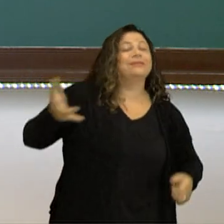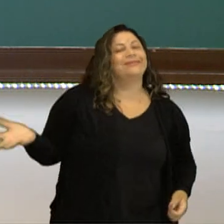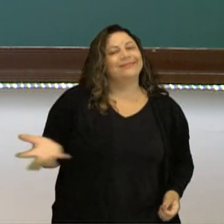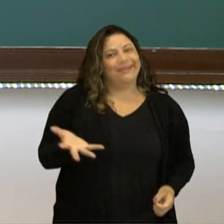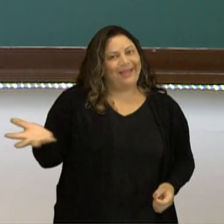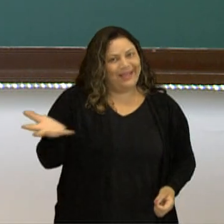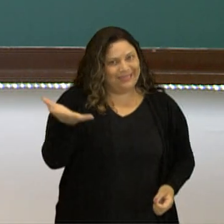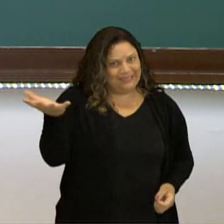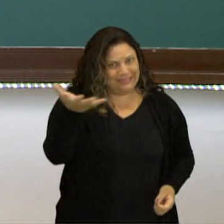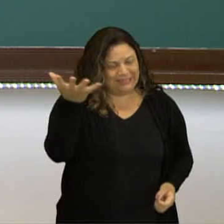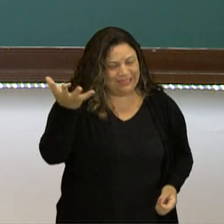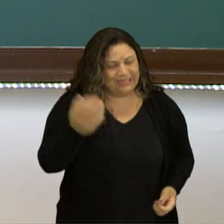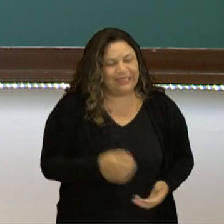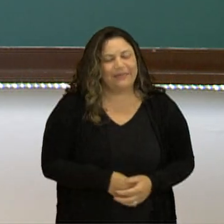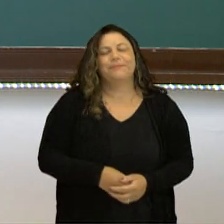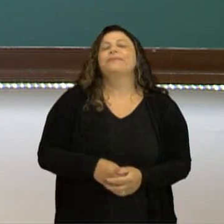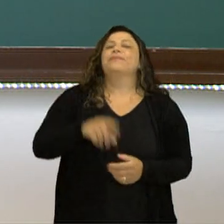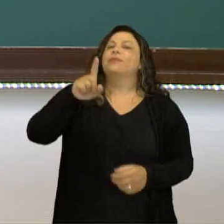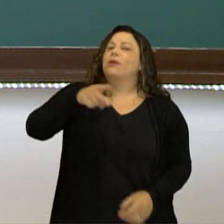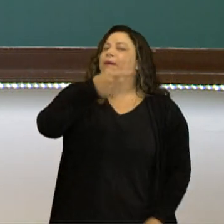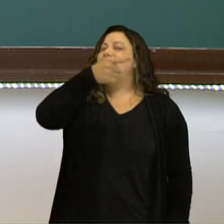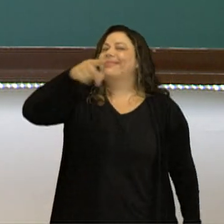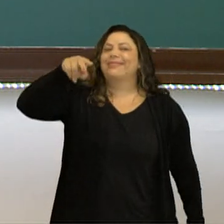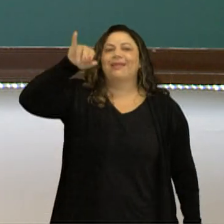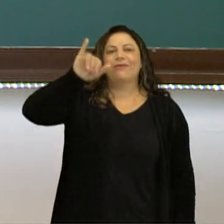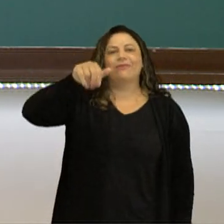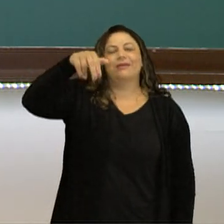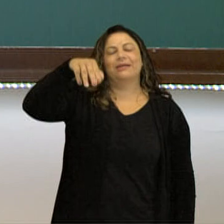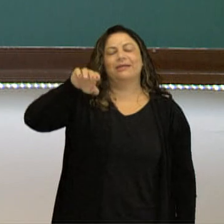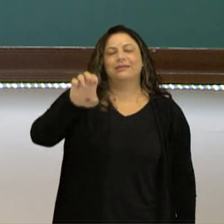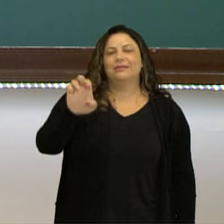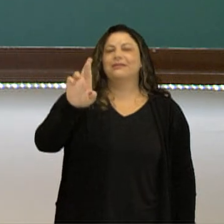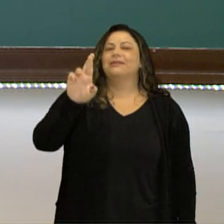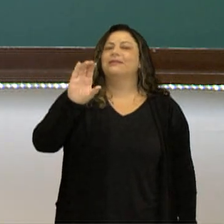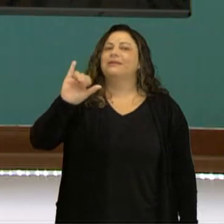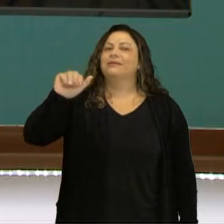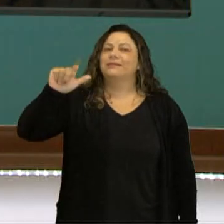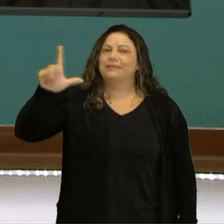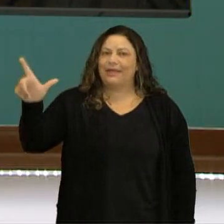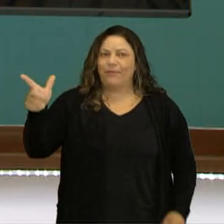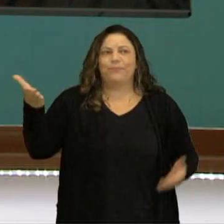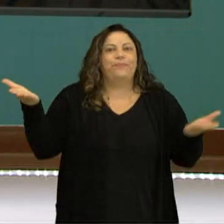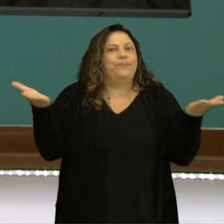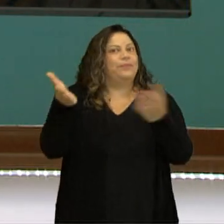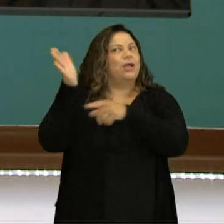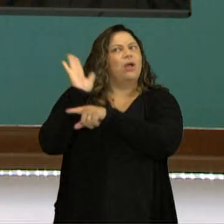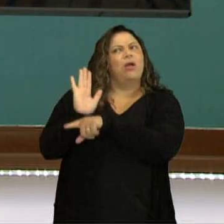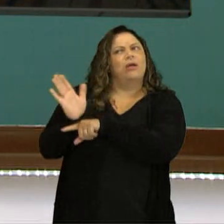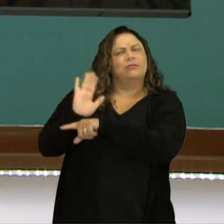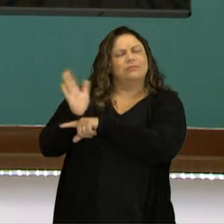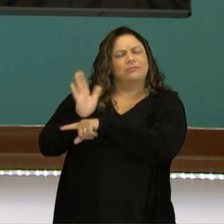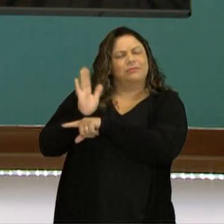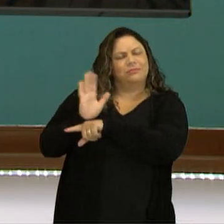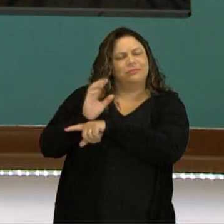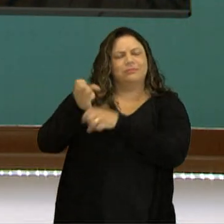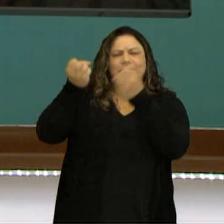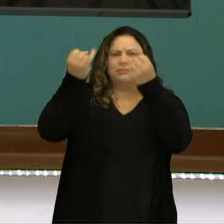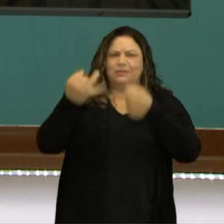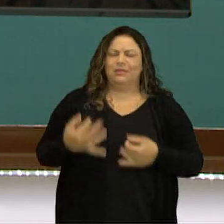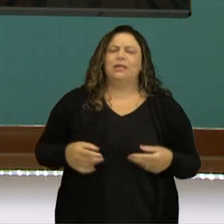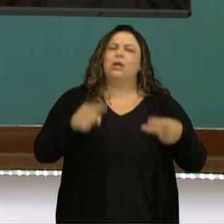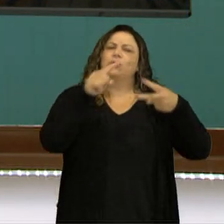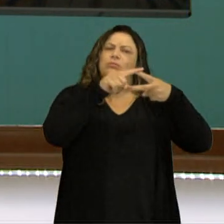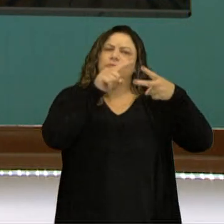referencial não inercial. Beleza, meus queridos? Nesse vídeo falamos sobre referencial inercial e não